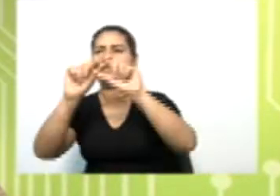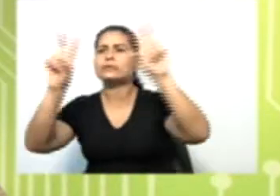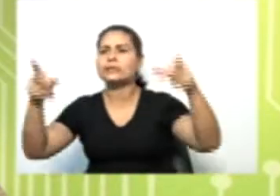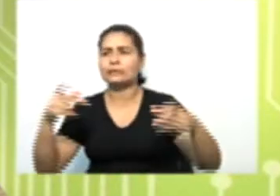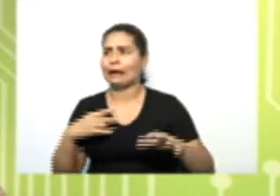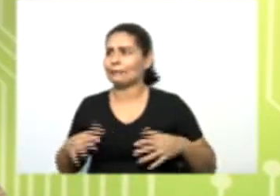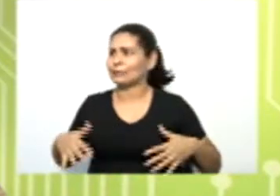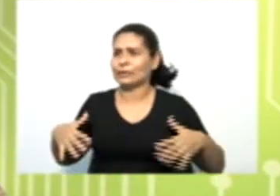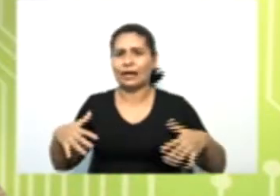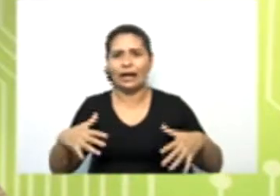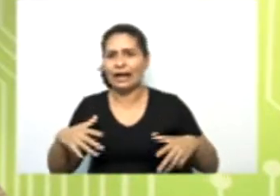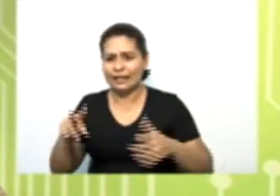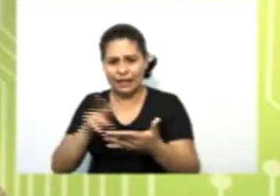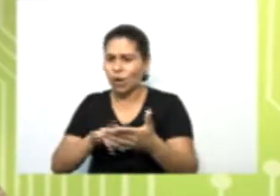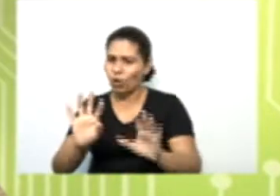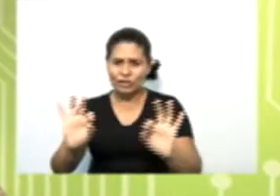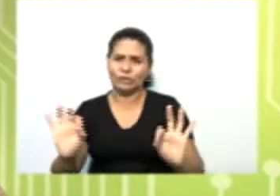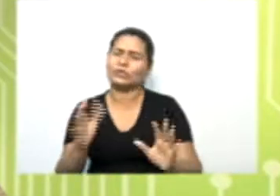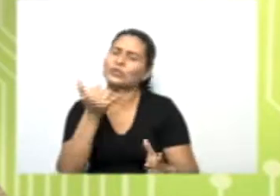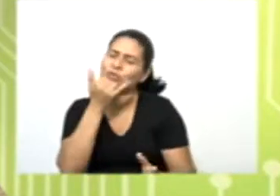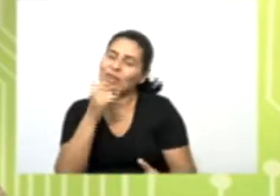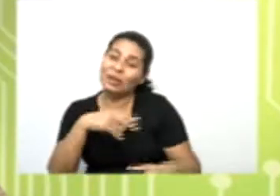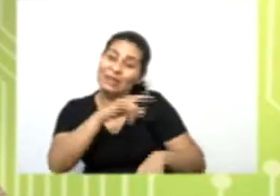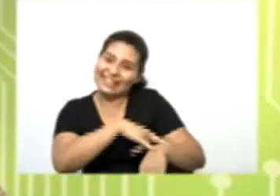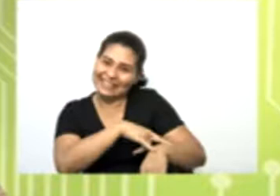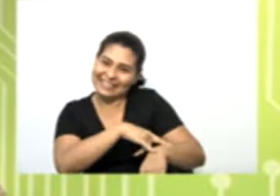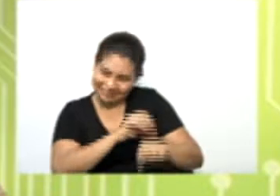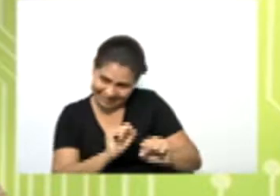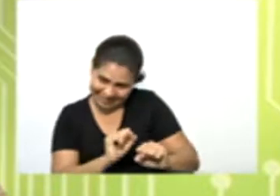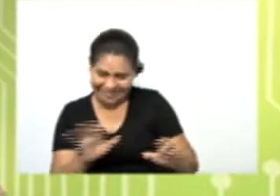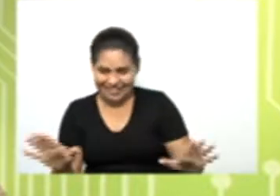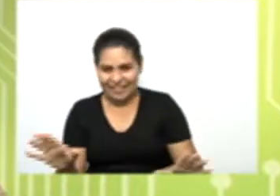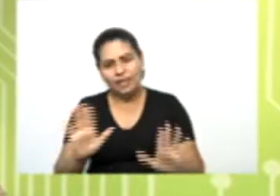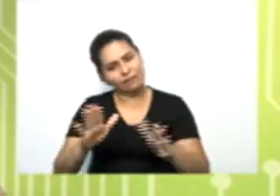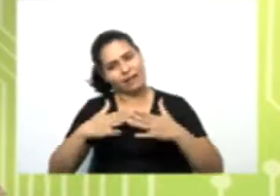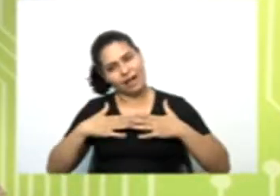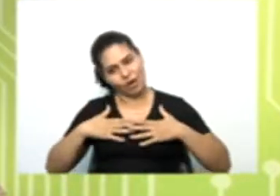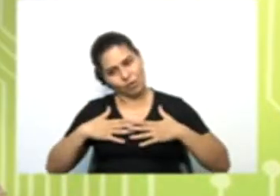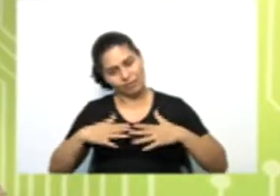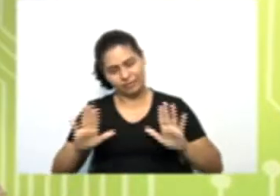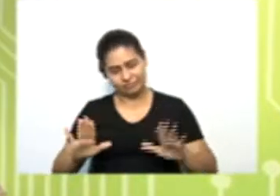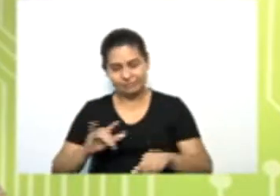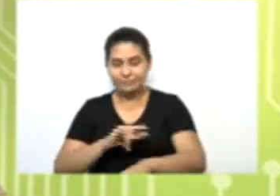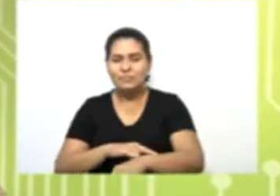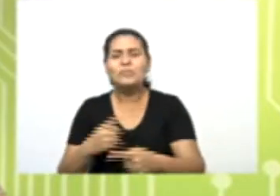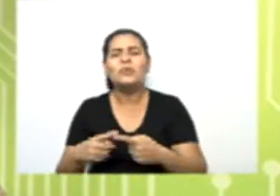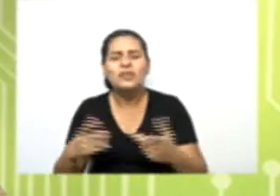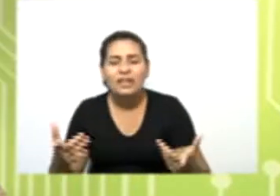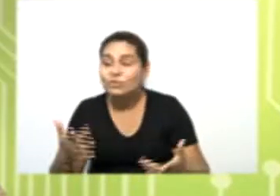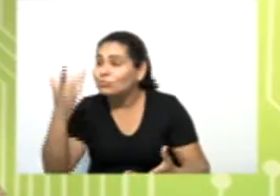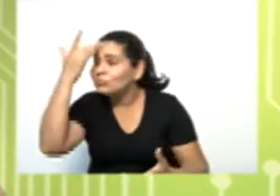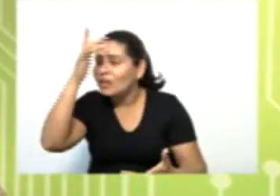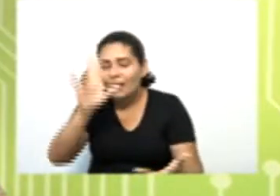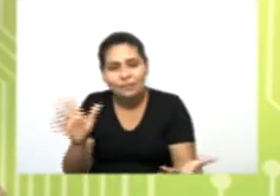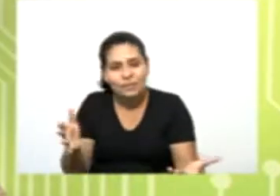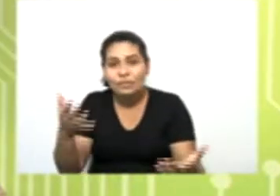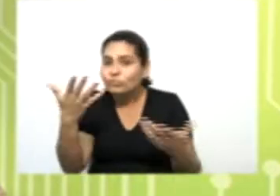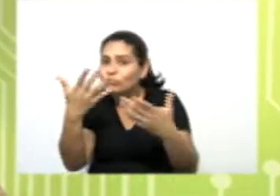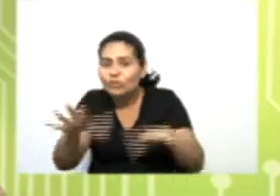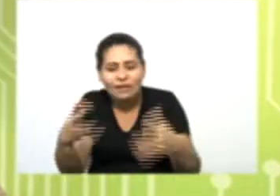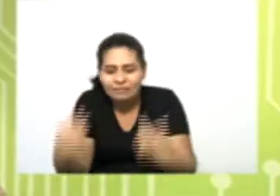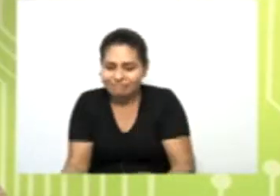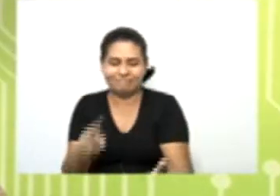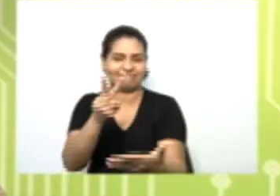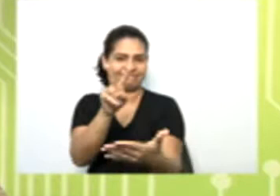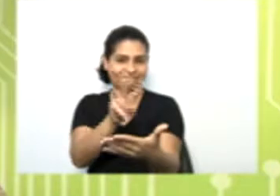tem gente que morre de medo. Professor, hoje não, quer ler? Não, quero ir ao banheiro. Tá, não, calma, segura aí, né? Porque ele não aceita que não sabe